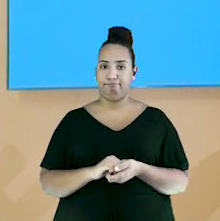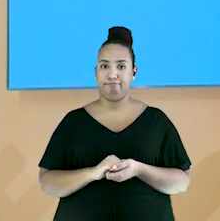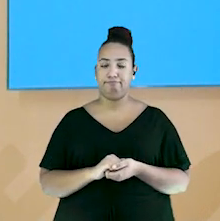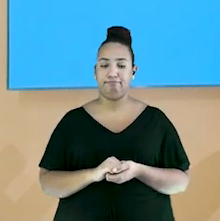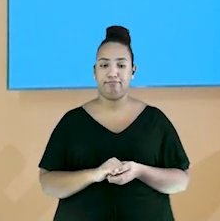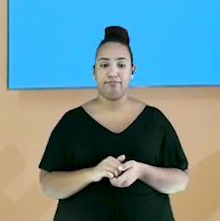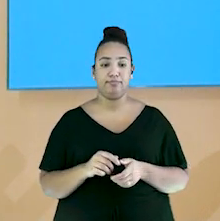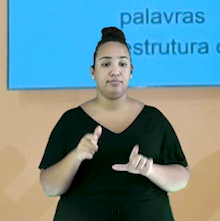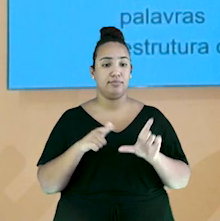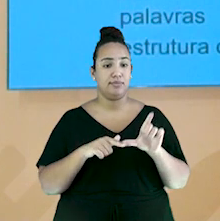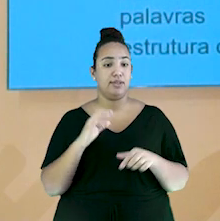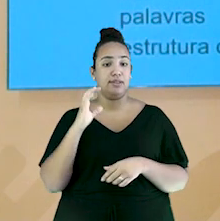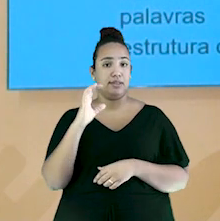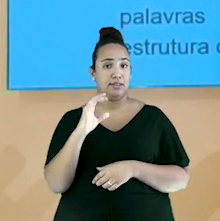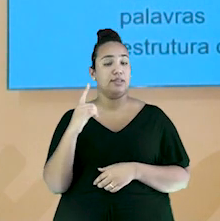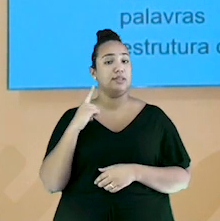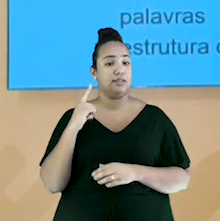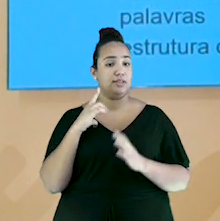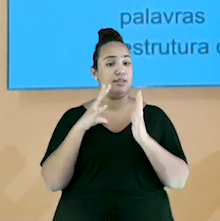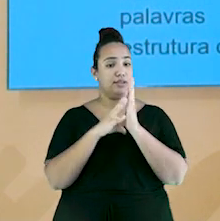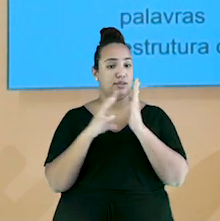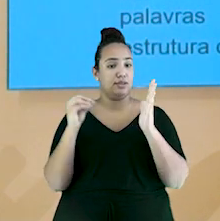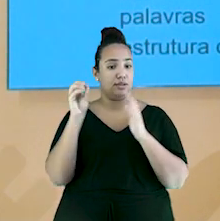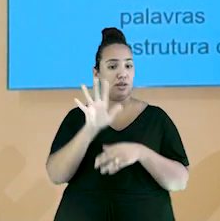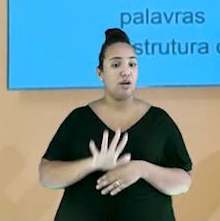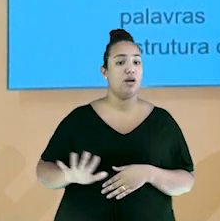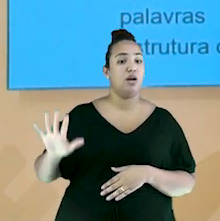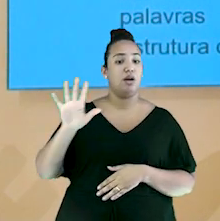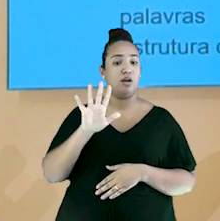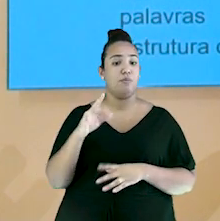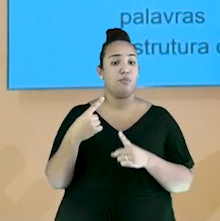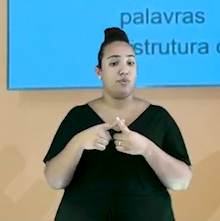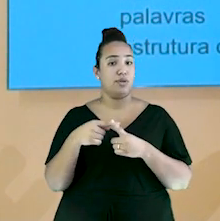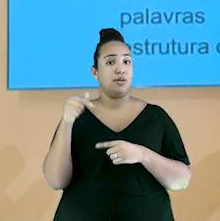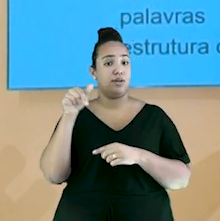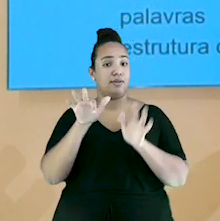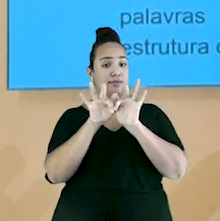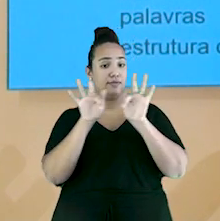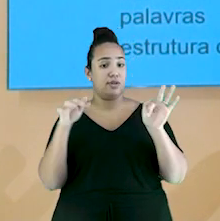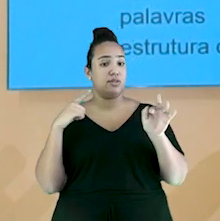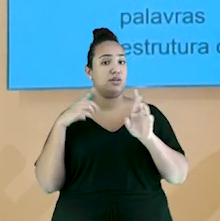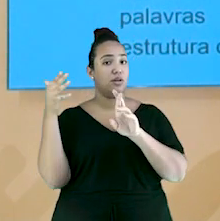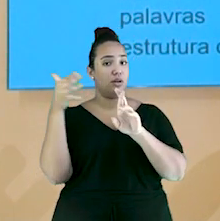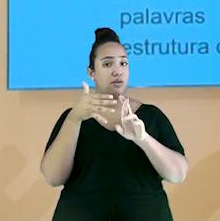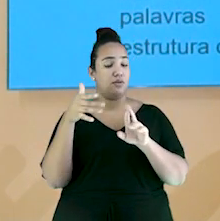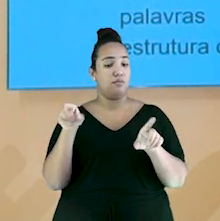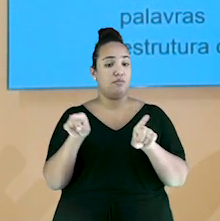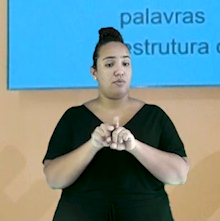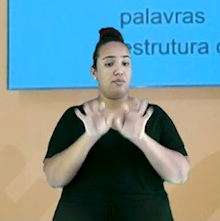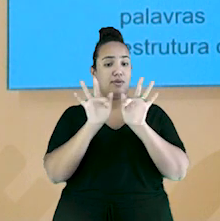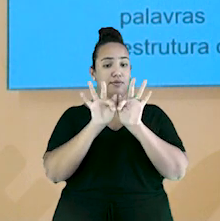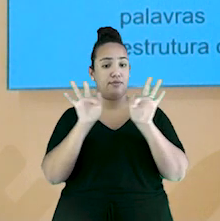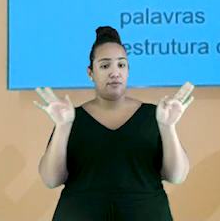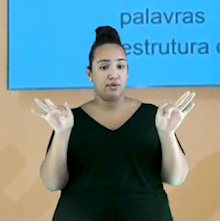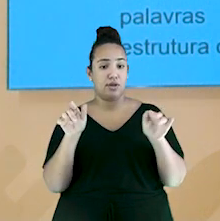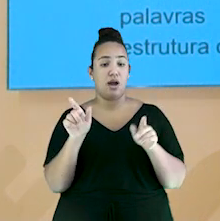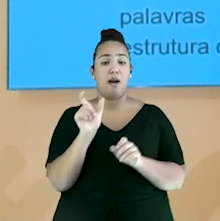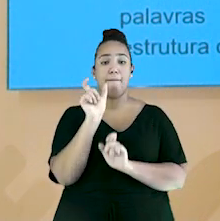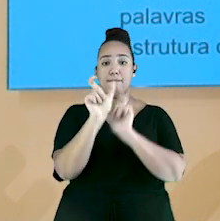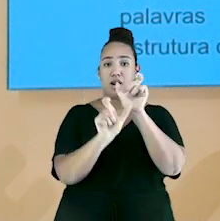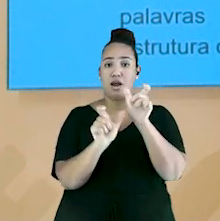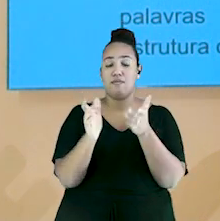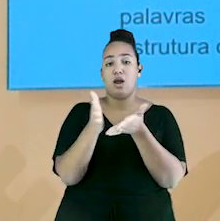humor. Letra C, existe intertextualidade, pois a frase faz referência a um famoso provérbio,